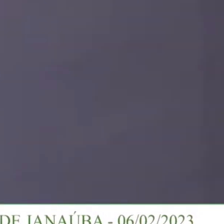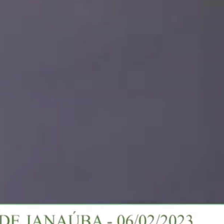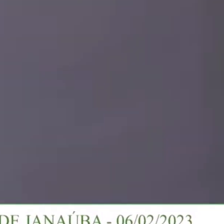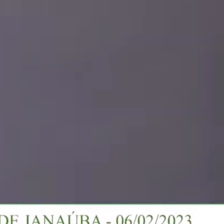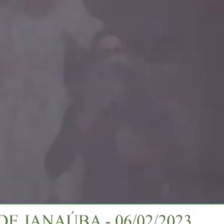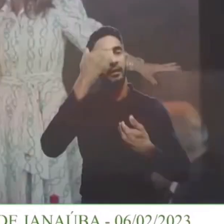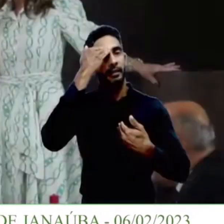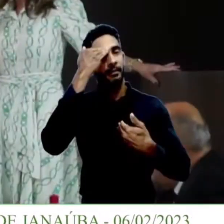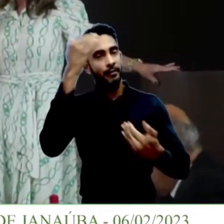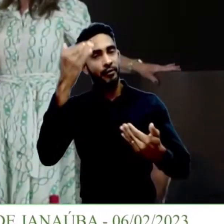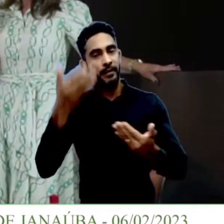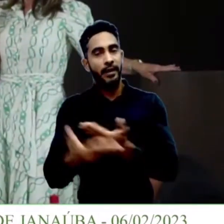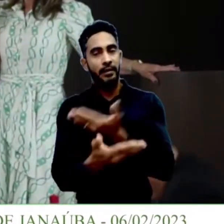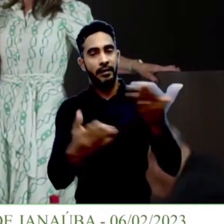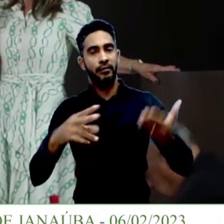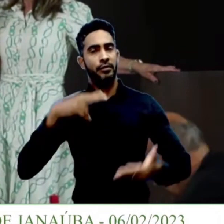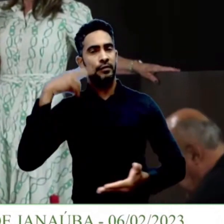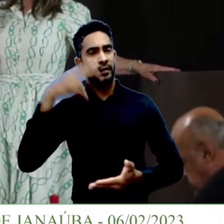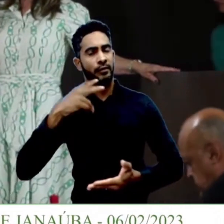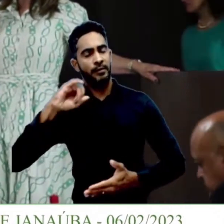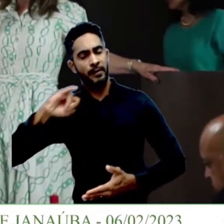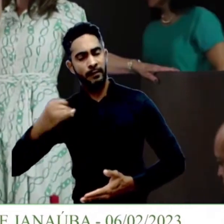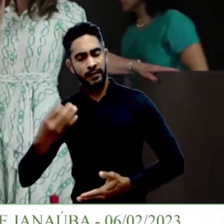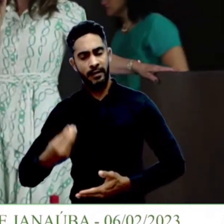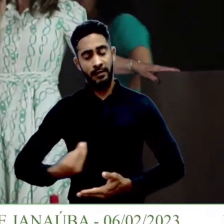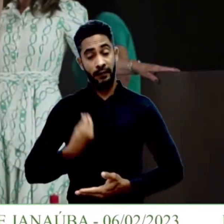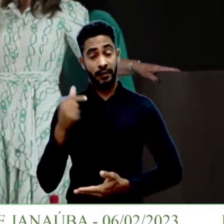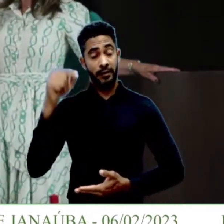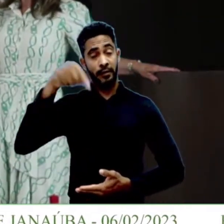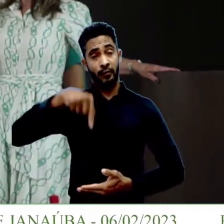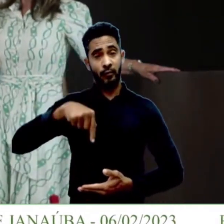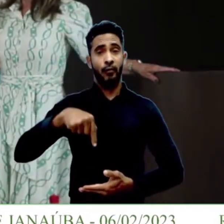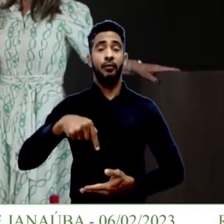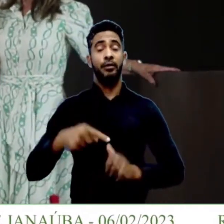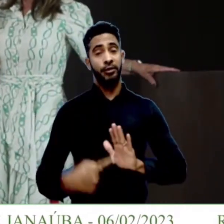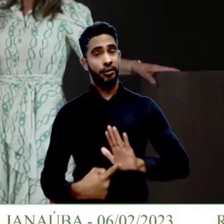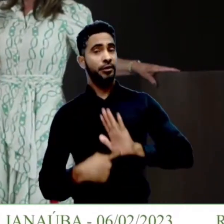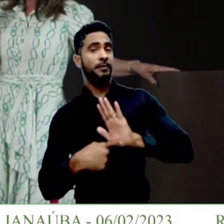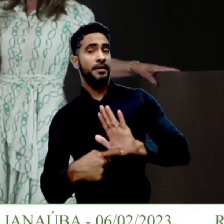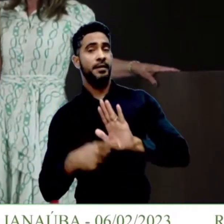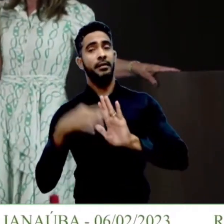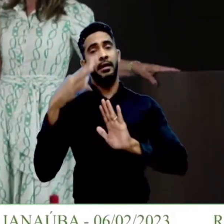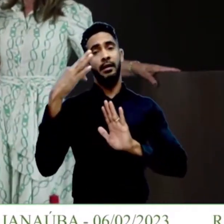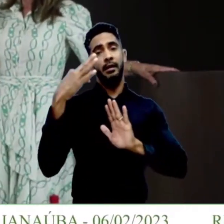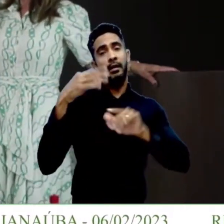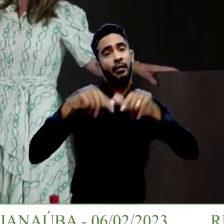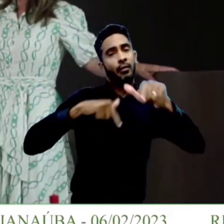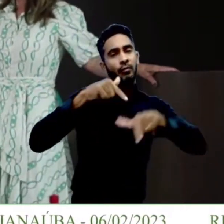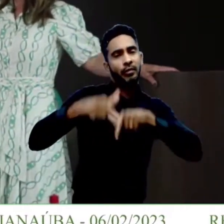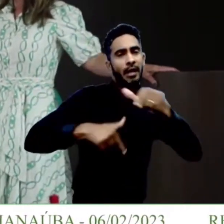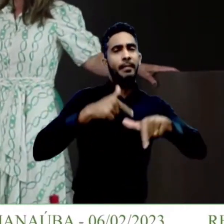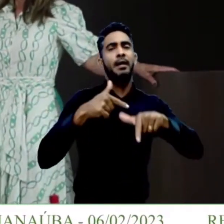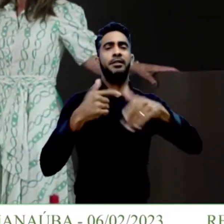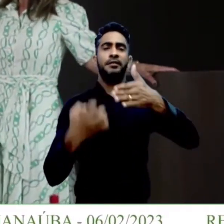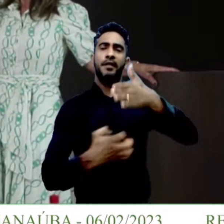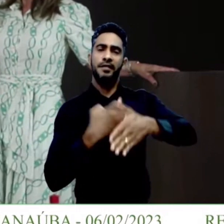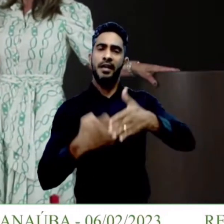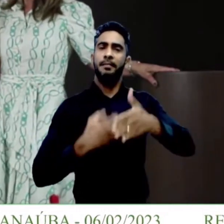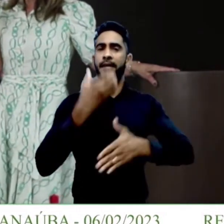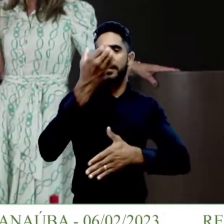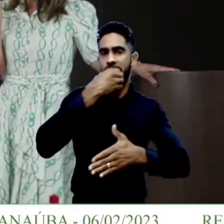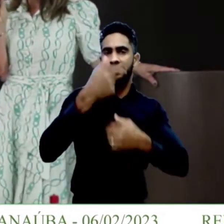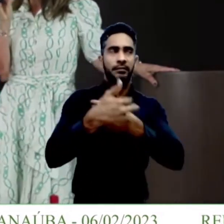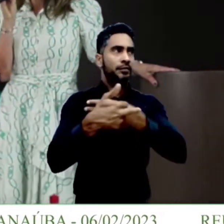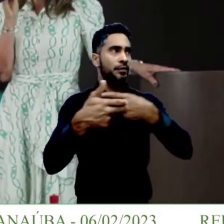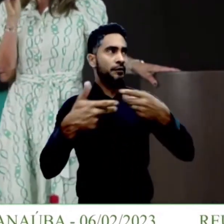Muitíssimo obrigado, caros vereadores, pela oportunidade de estar aqui, de apresentar o trabalho que a gente faz em favor da fruticultura. Nós